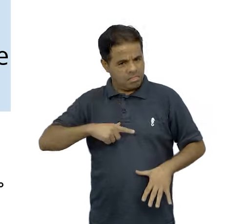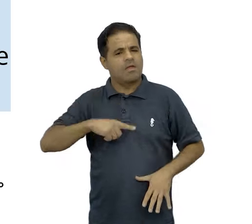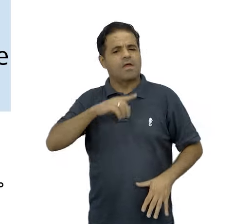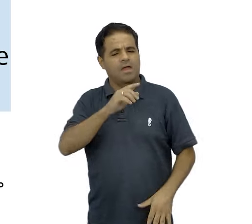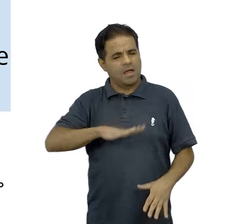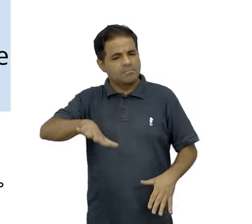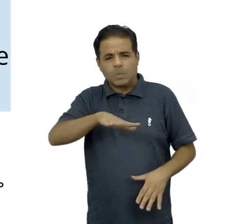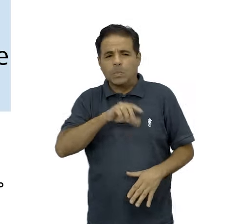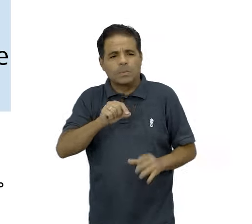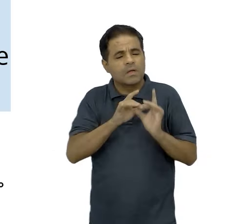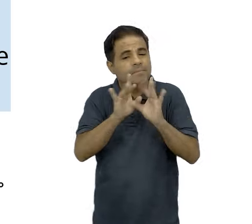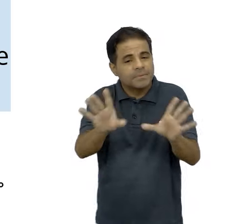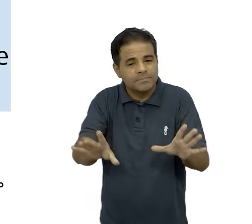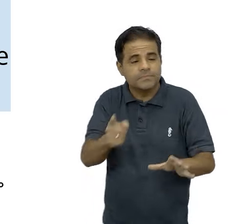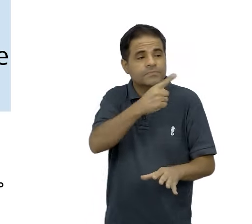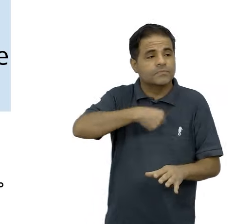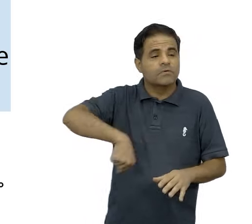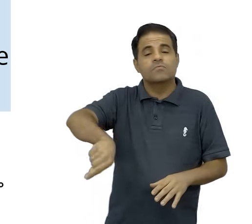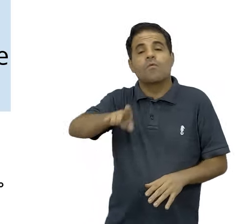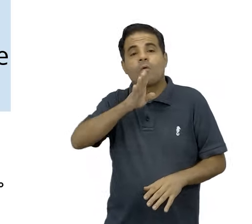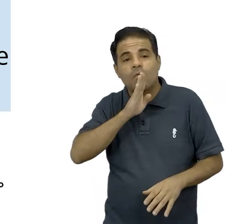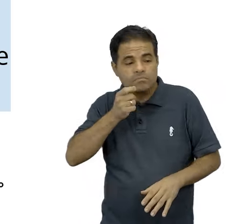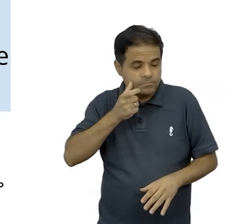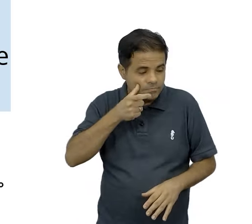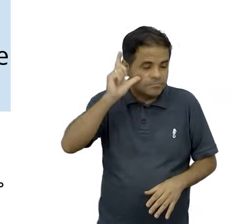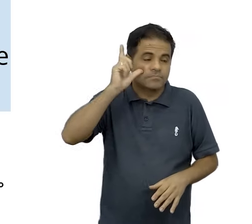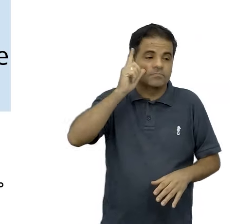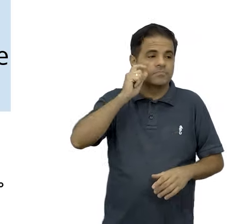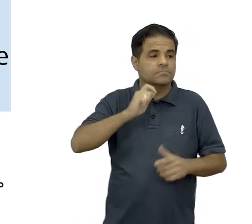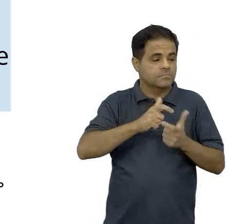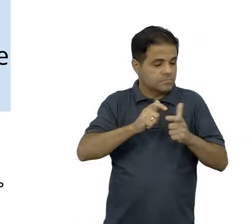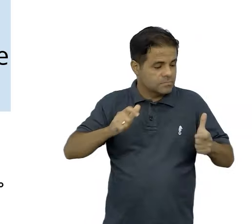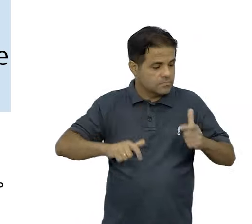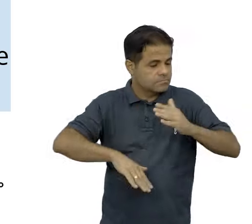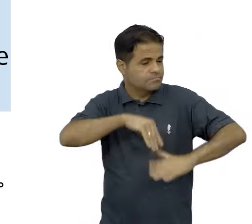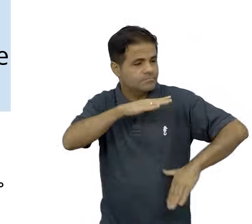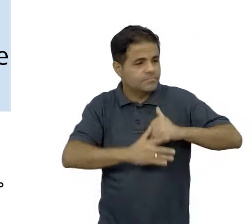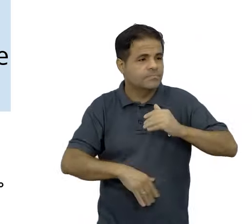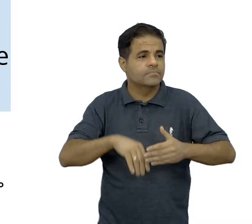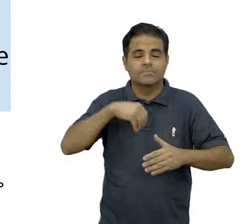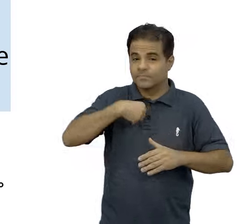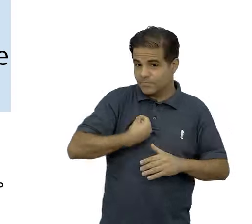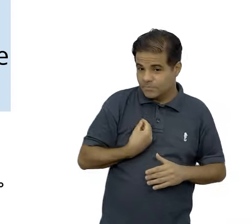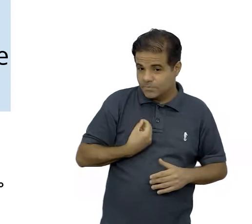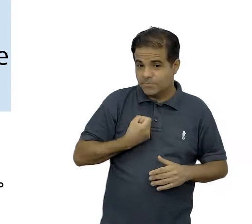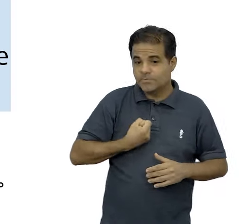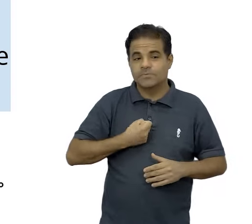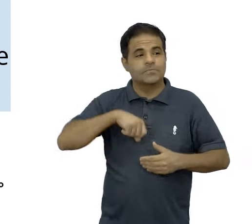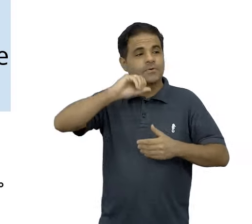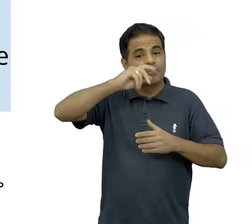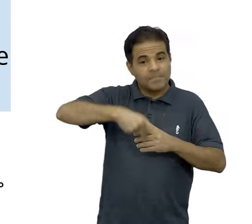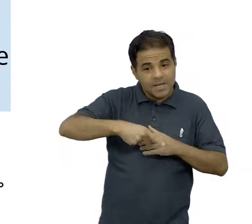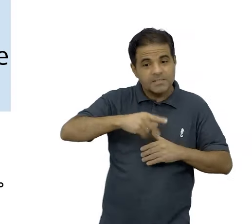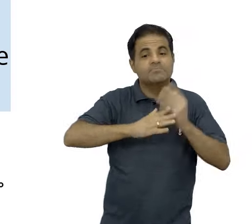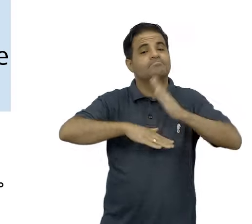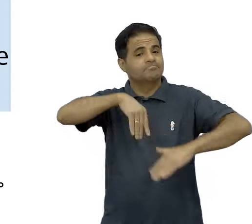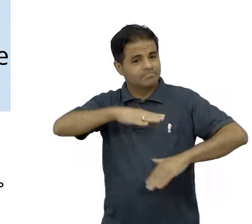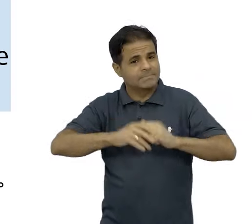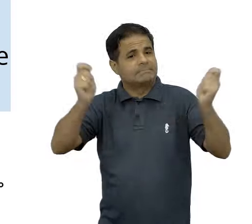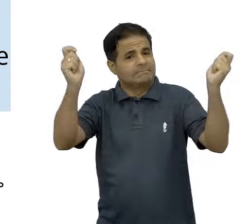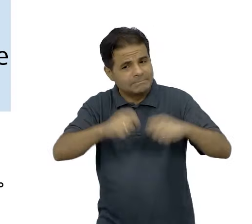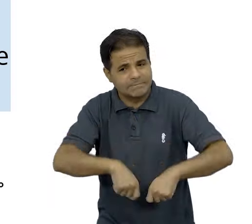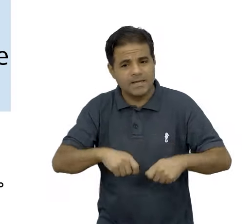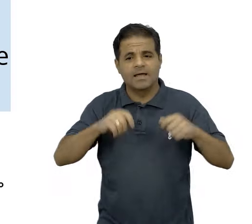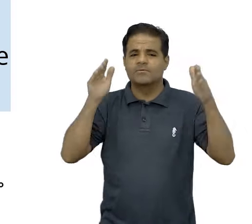aritmetizável, né, o que permite aí a gente reconhecer uma estrutura por meio dos números e das operações. Então, o